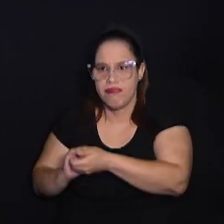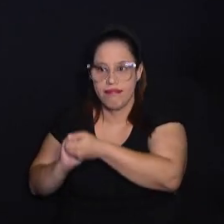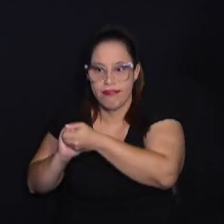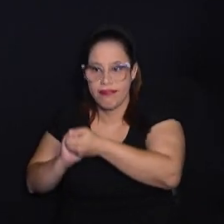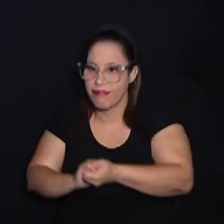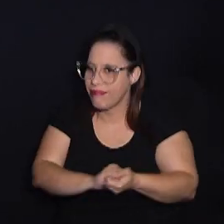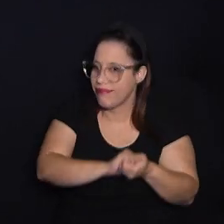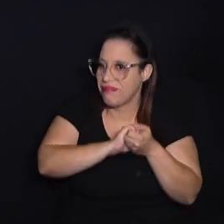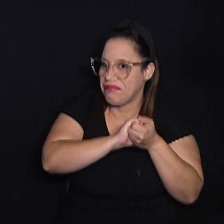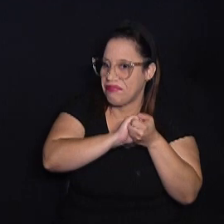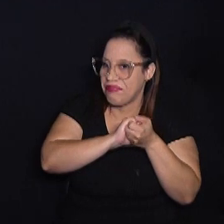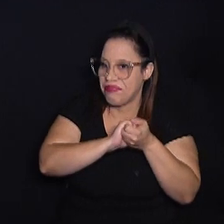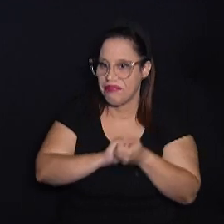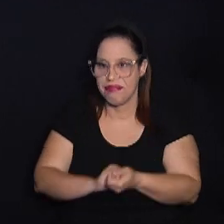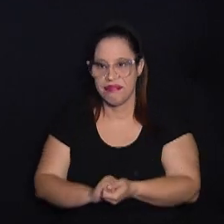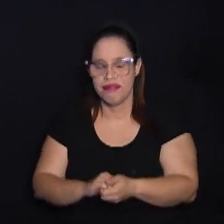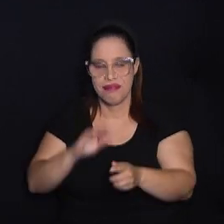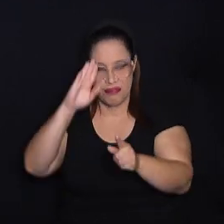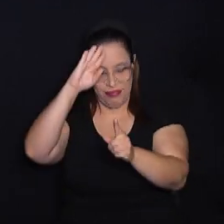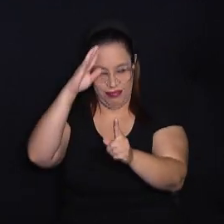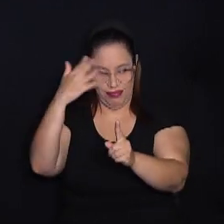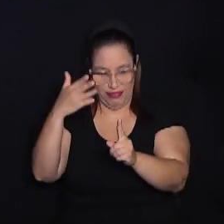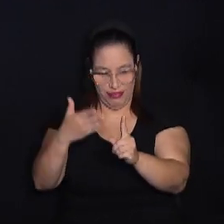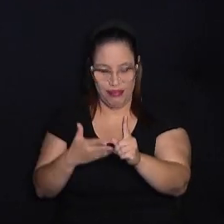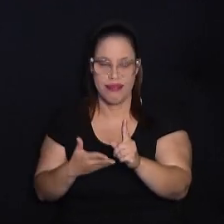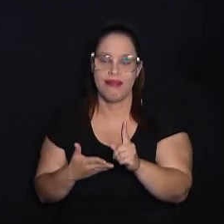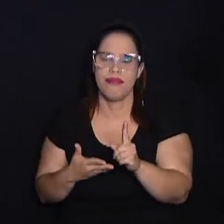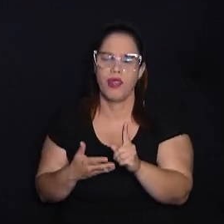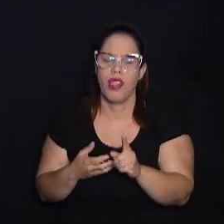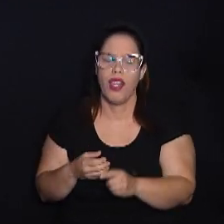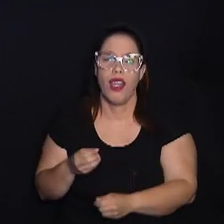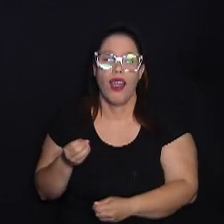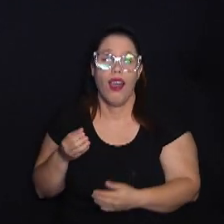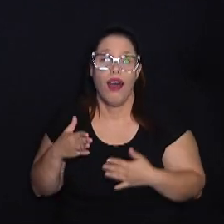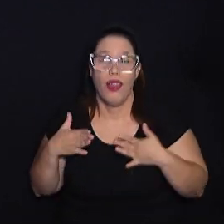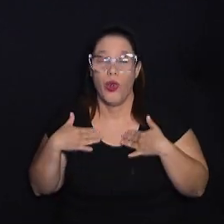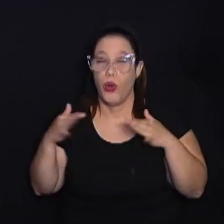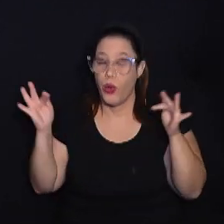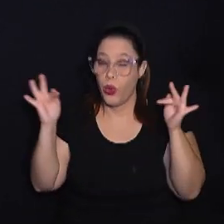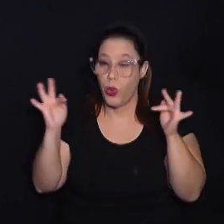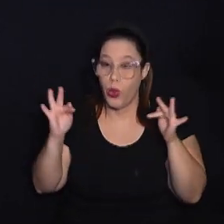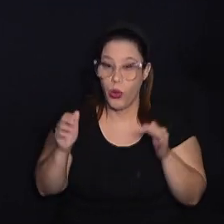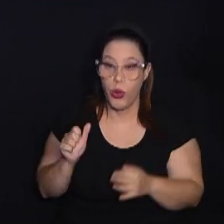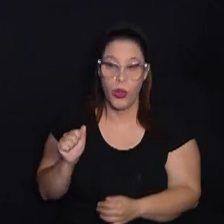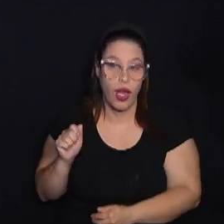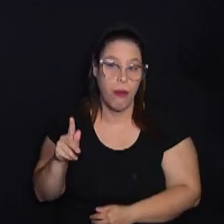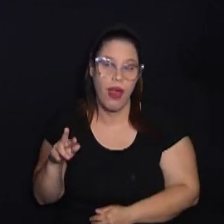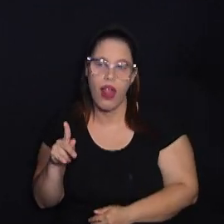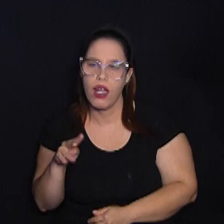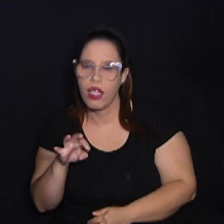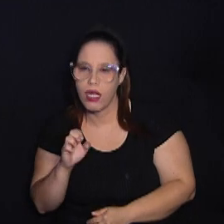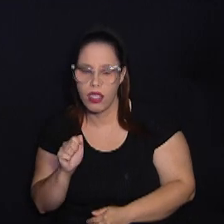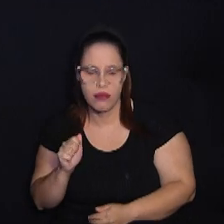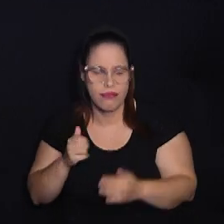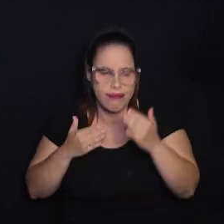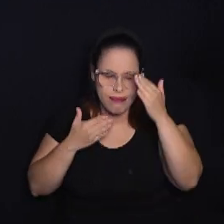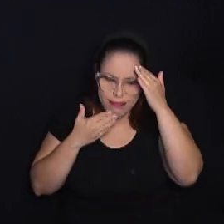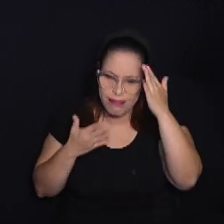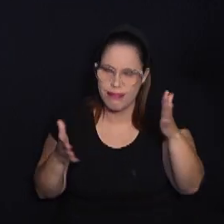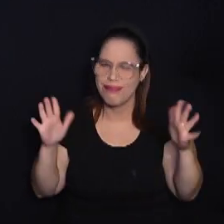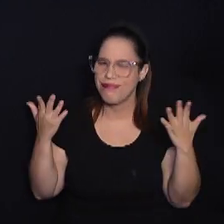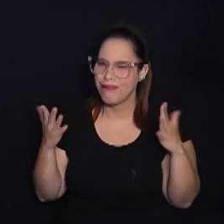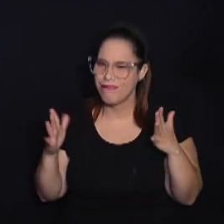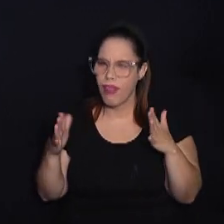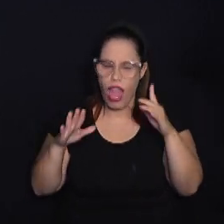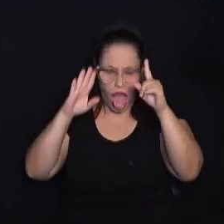para isso, para a homenageada da noite. Estou muito feliz, Aparecida, meus parabéns. É